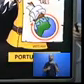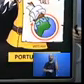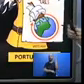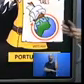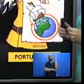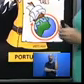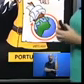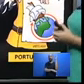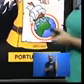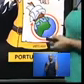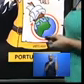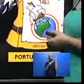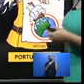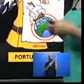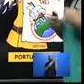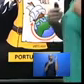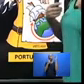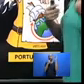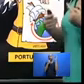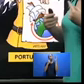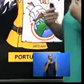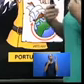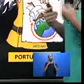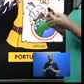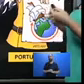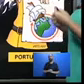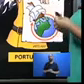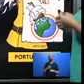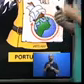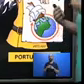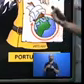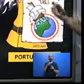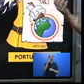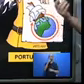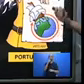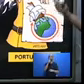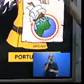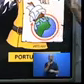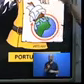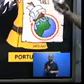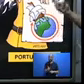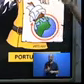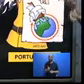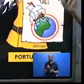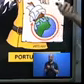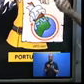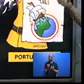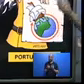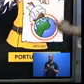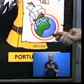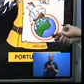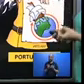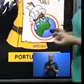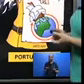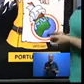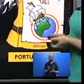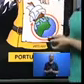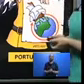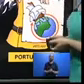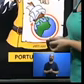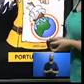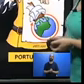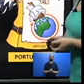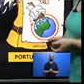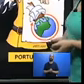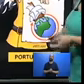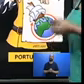fazendo referência à cor assumida pelas brasas de uma madeira incandescente, pegando fogo. Ao encontrar